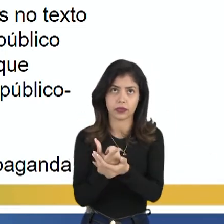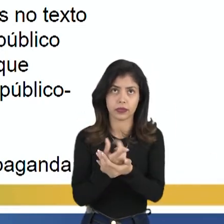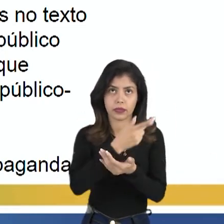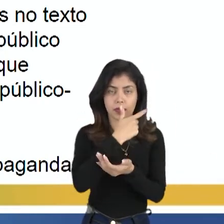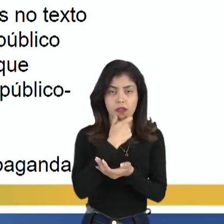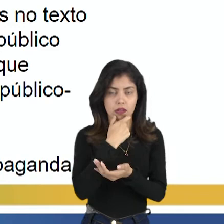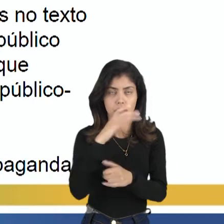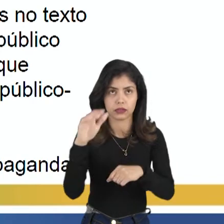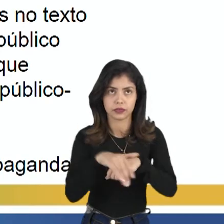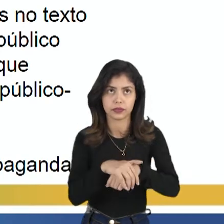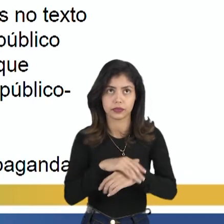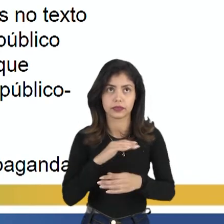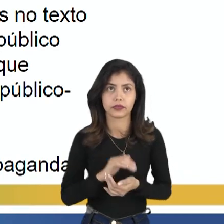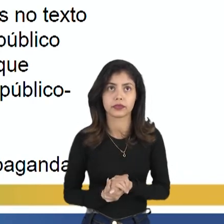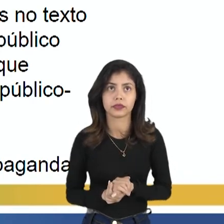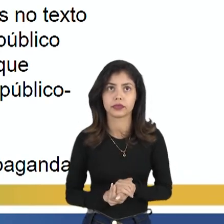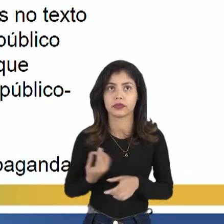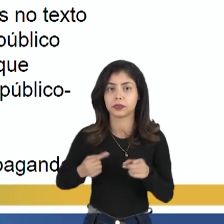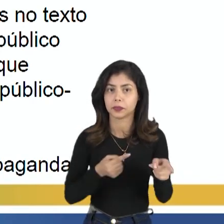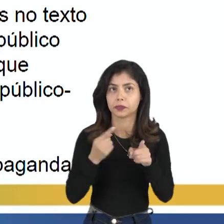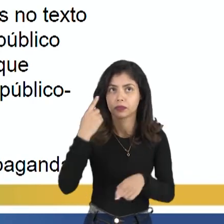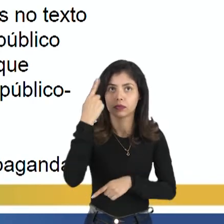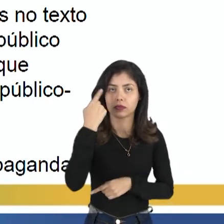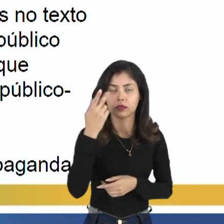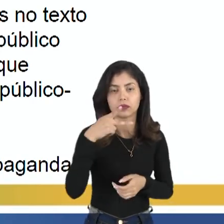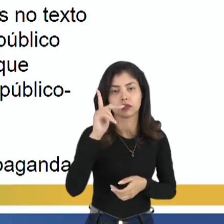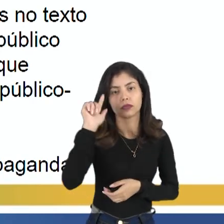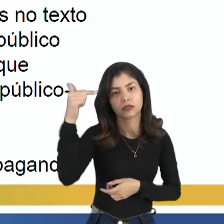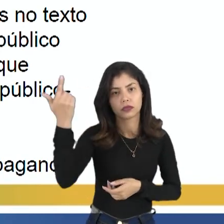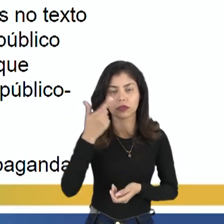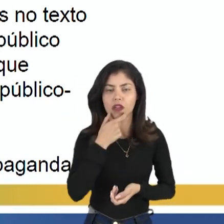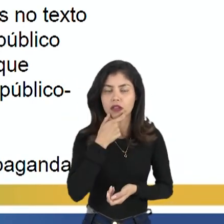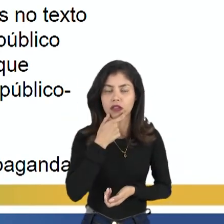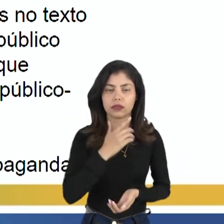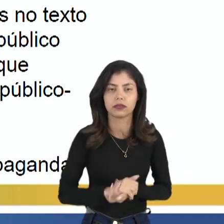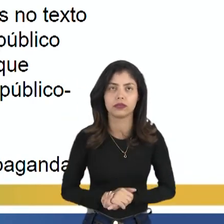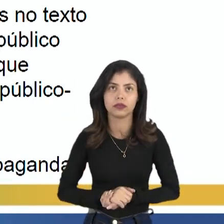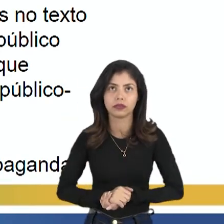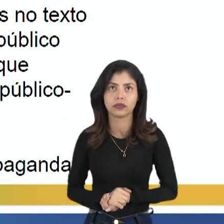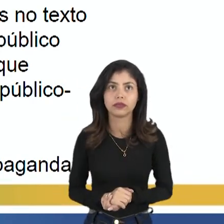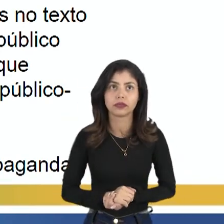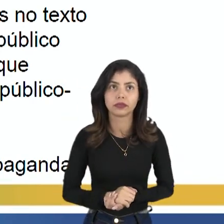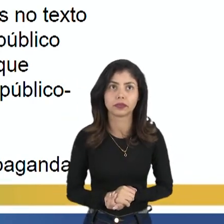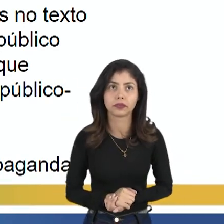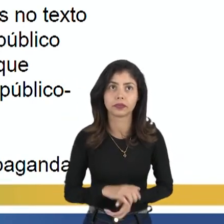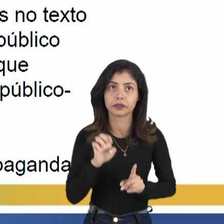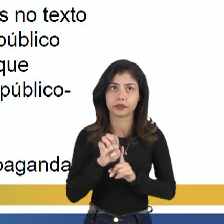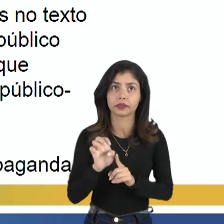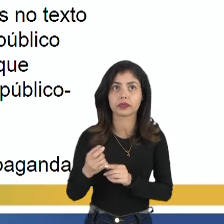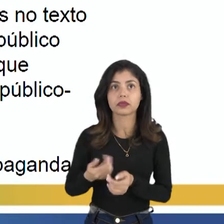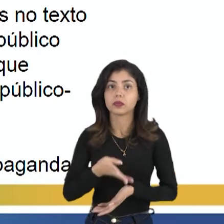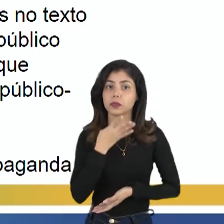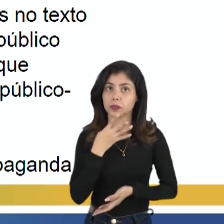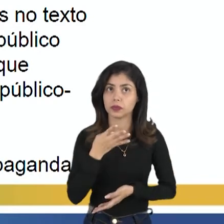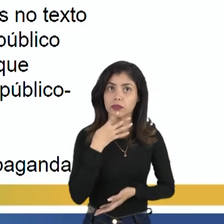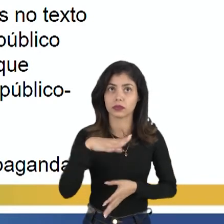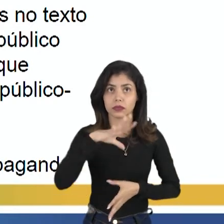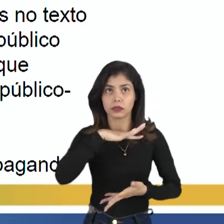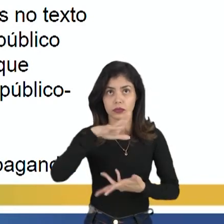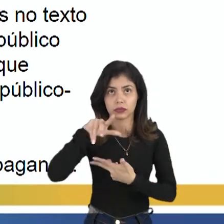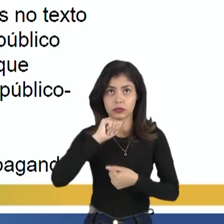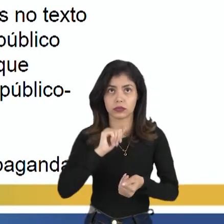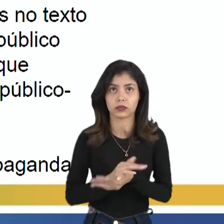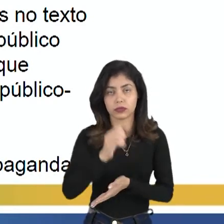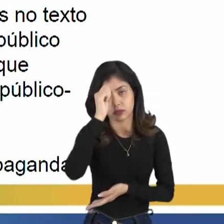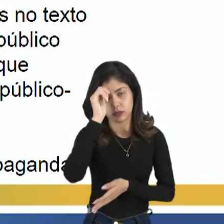compradores ingleses desse tênis. D. Incentivar os espanhóis a falarem outras línguas. E. Enfatizar o conhecimento